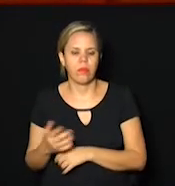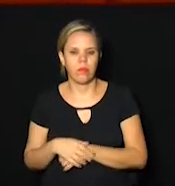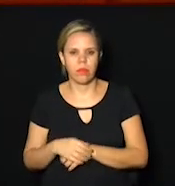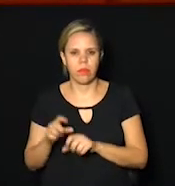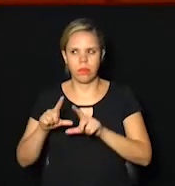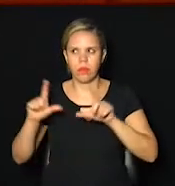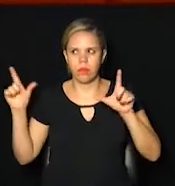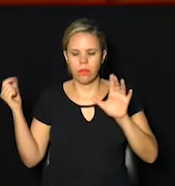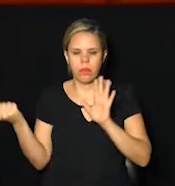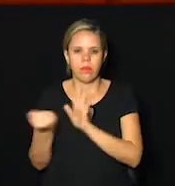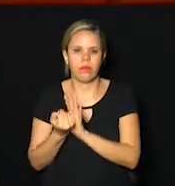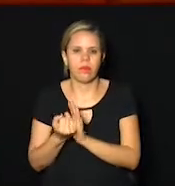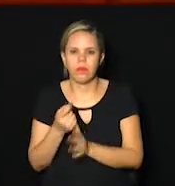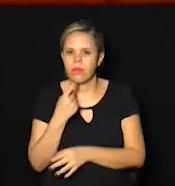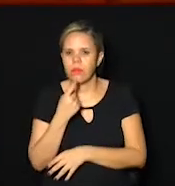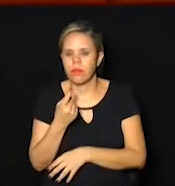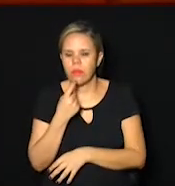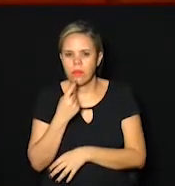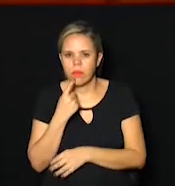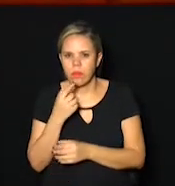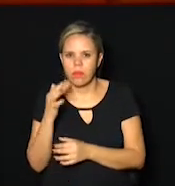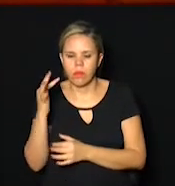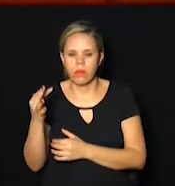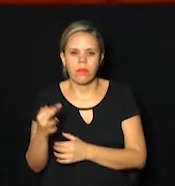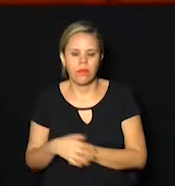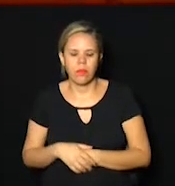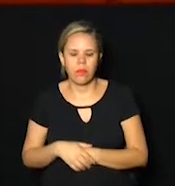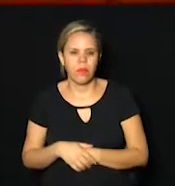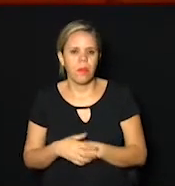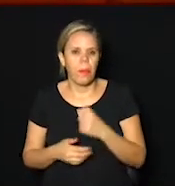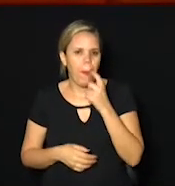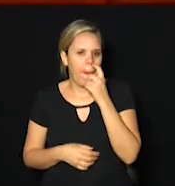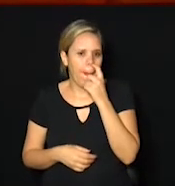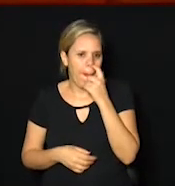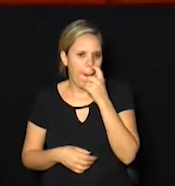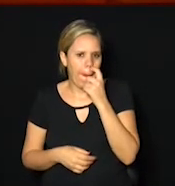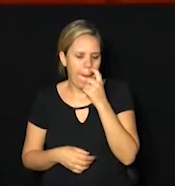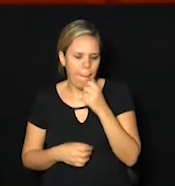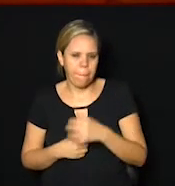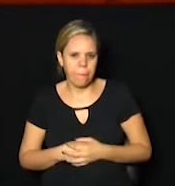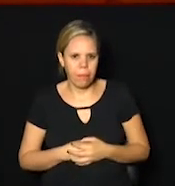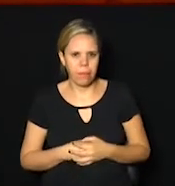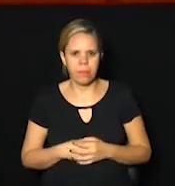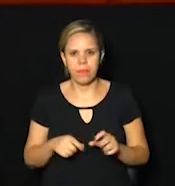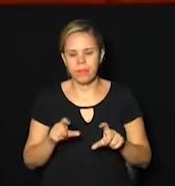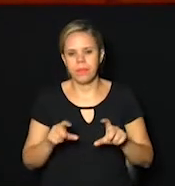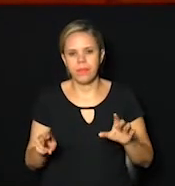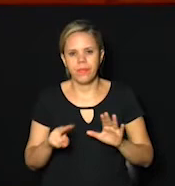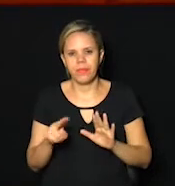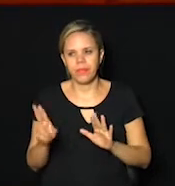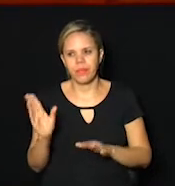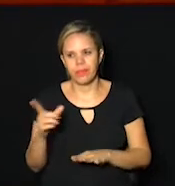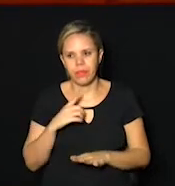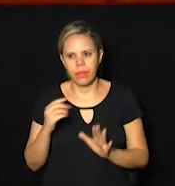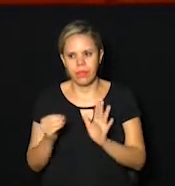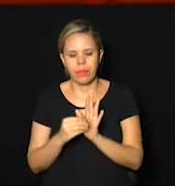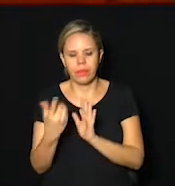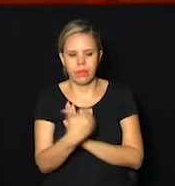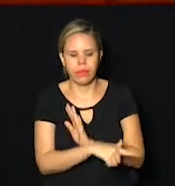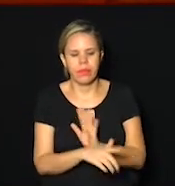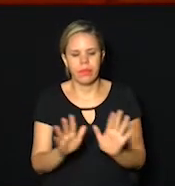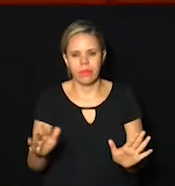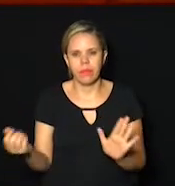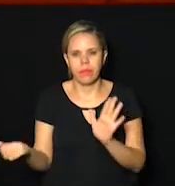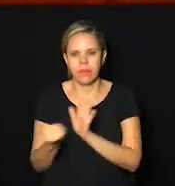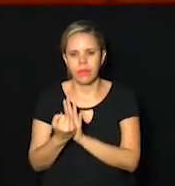logomarca, Campinas andando para frente, sei lá o nome, né? O slogan que fizeram, mas você pega essa marca e